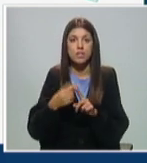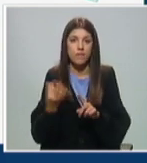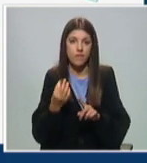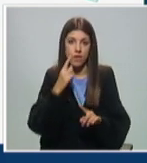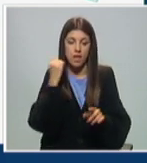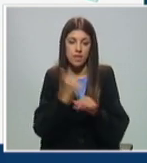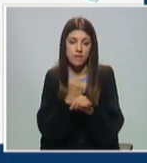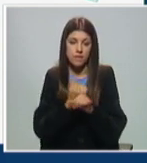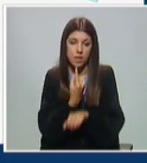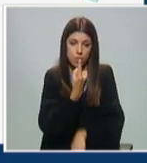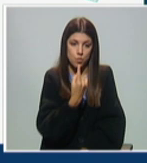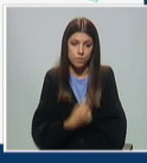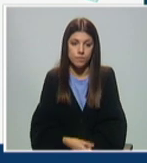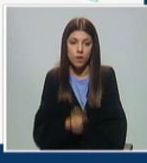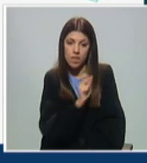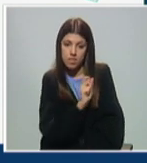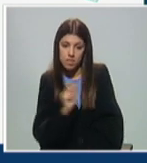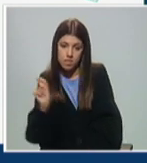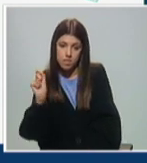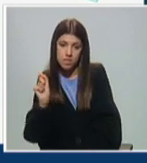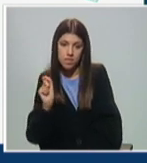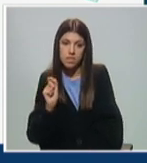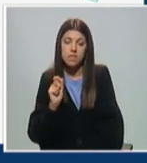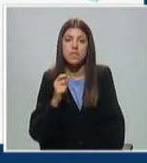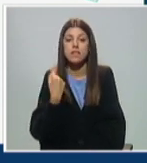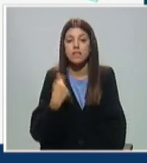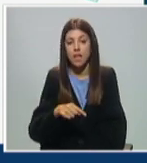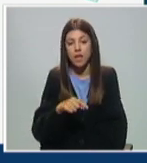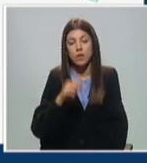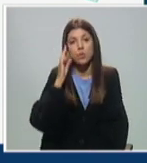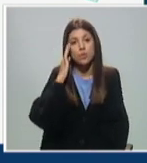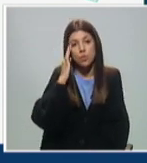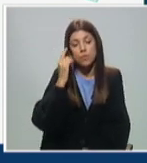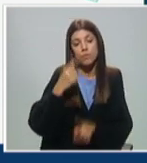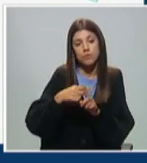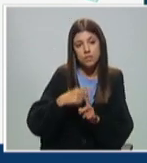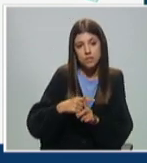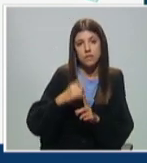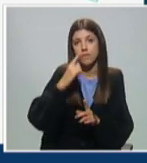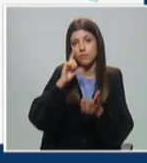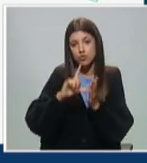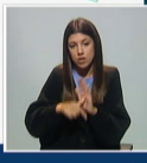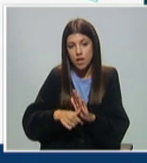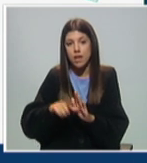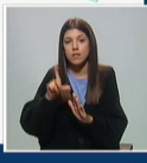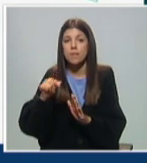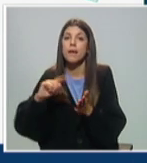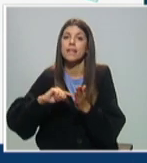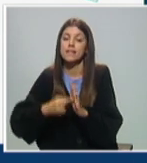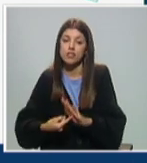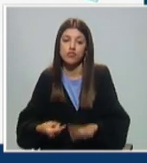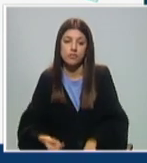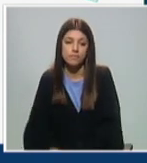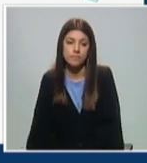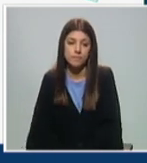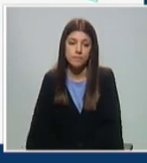Agora basta arrastar e fico com o número de positivas em todos os elementos da avaliação, na atividade, no projeto e no